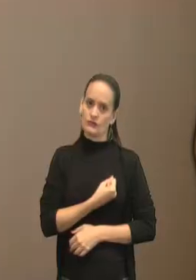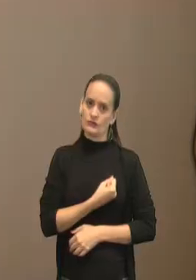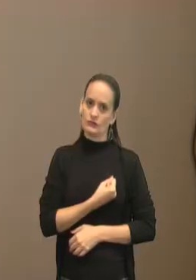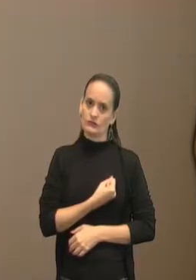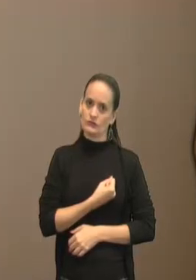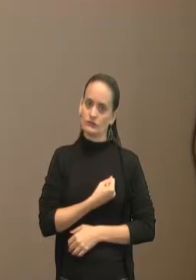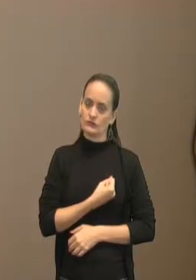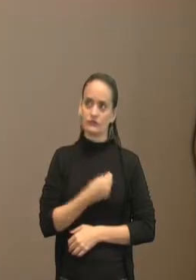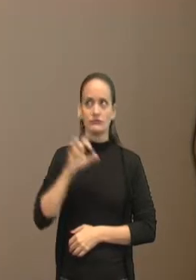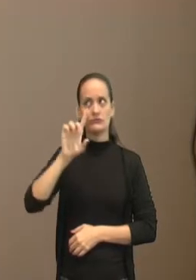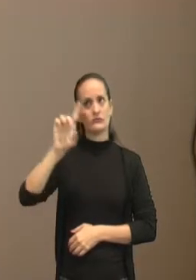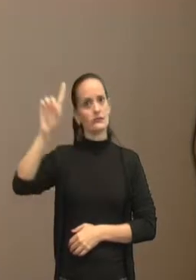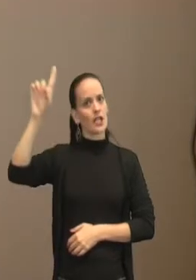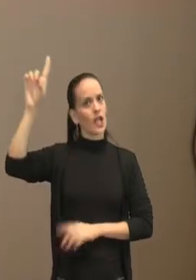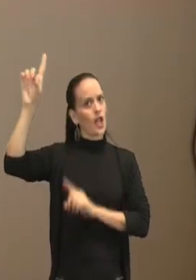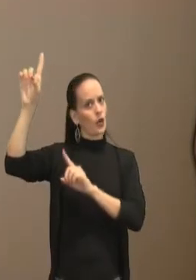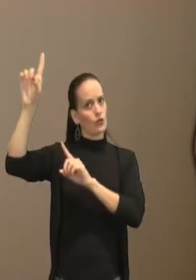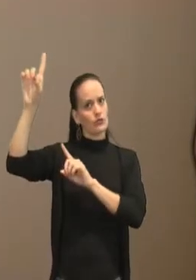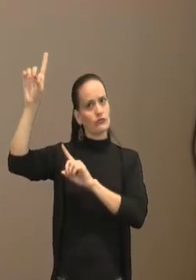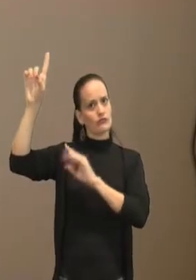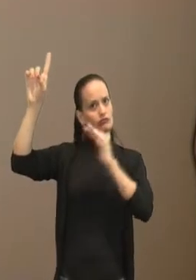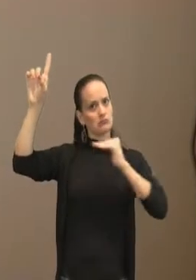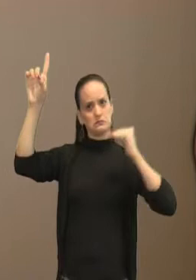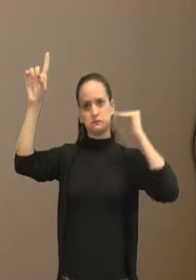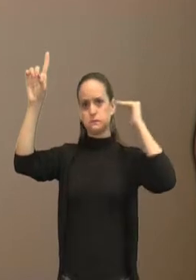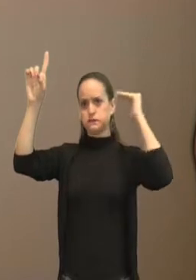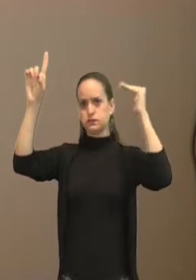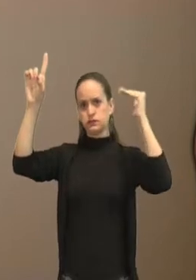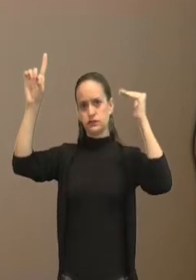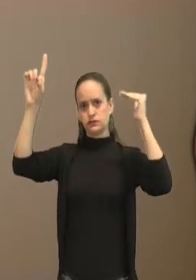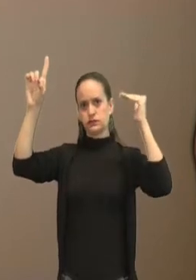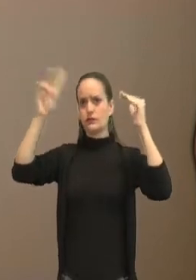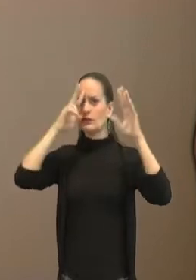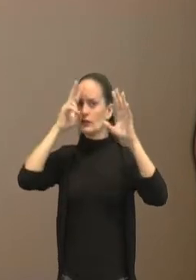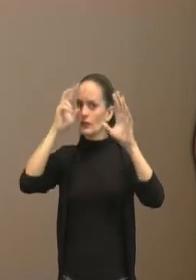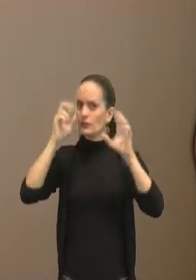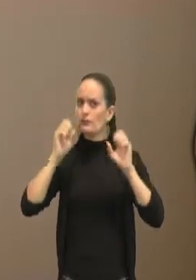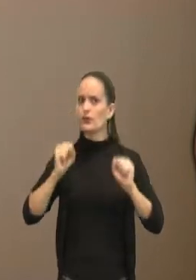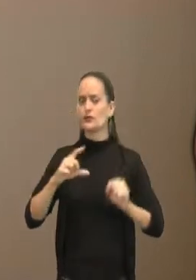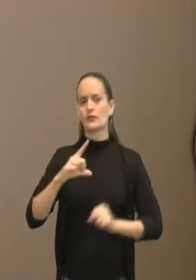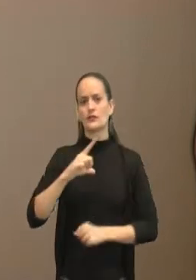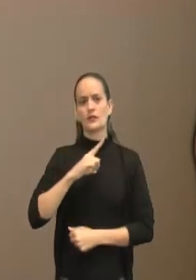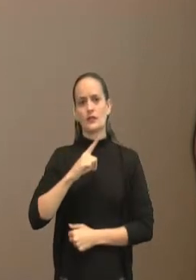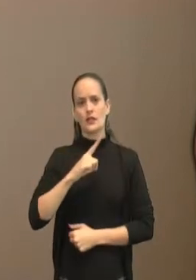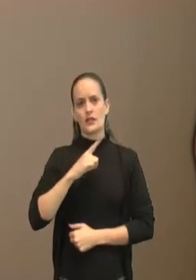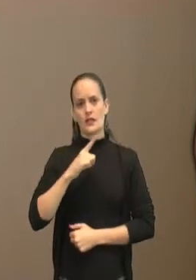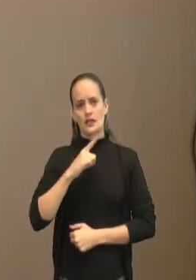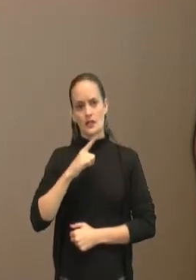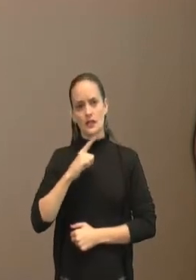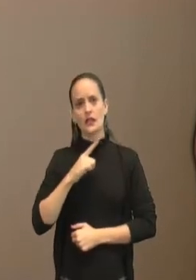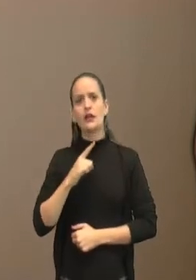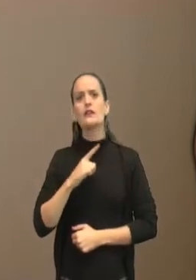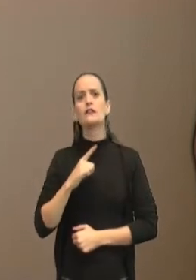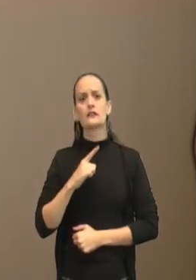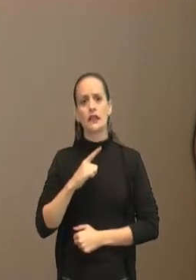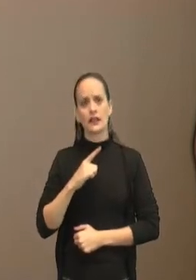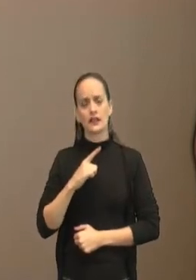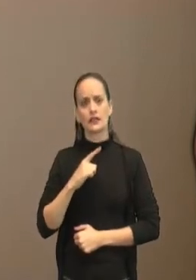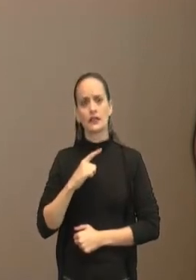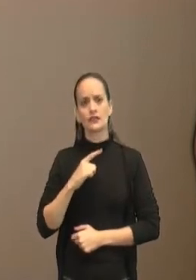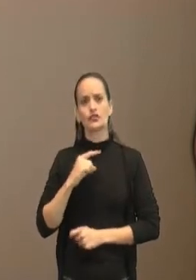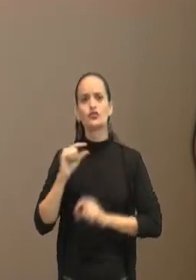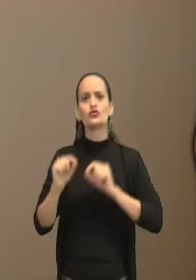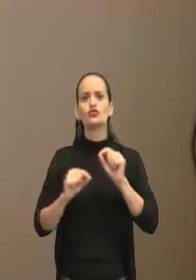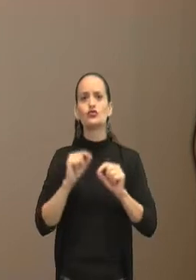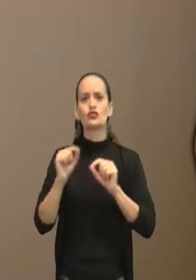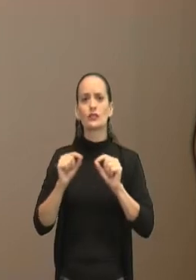Ele é Deus, Ele é soberano, Ele tem o poder, a autoridade, a prerrogativa de assim definir,